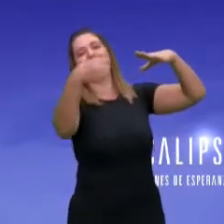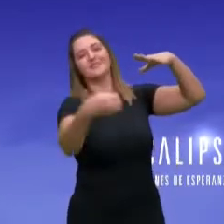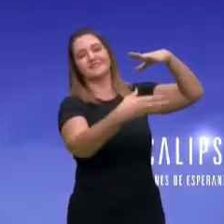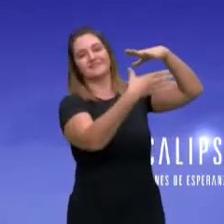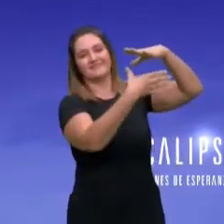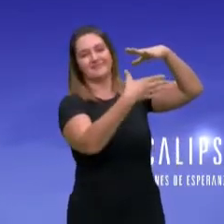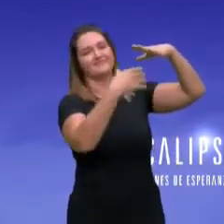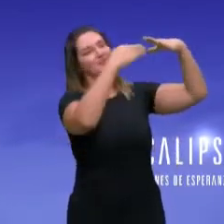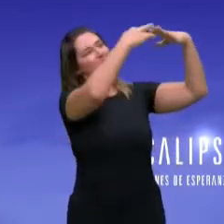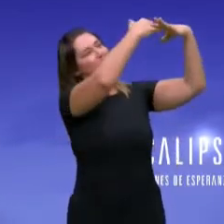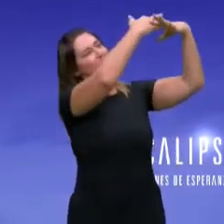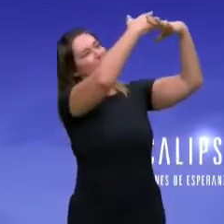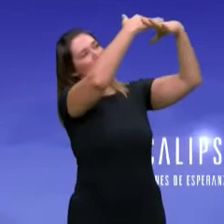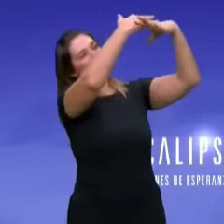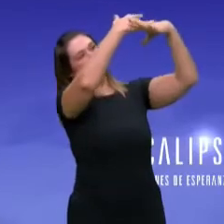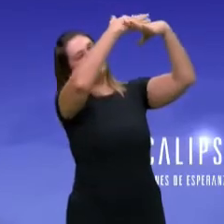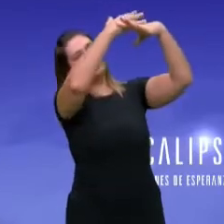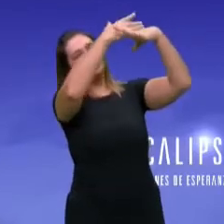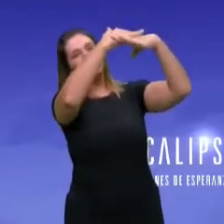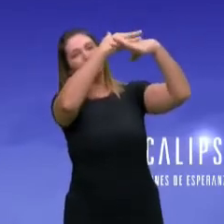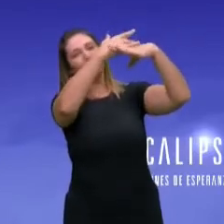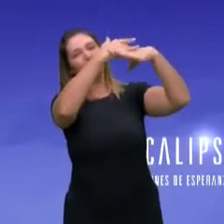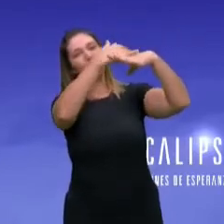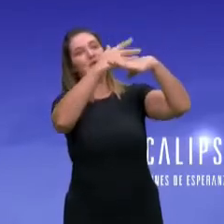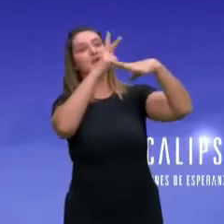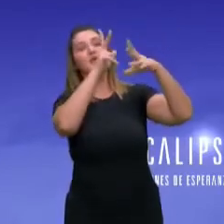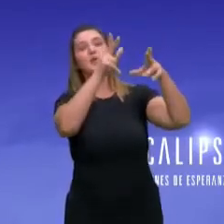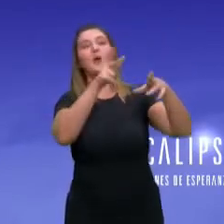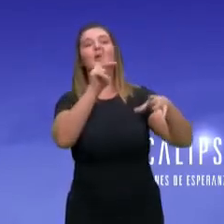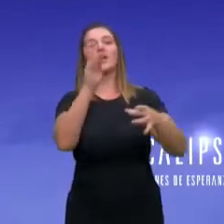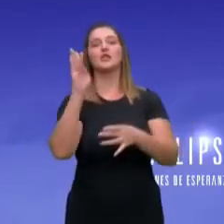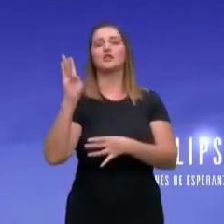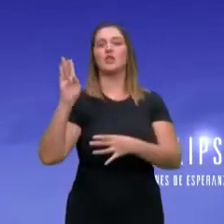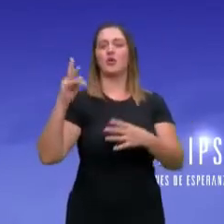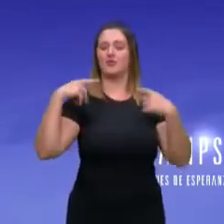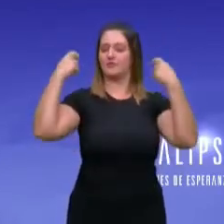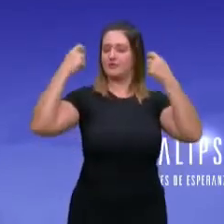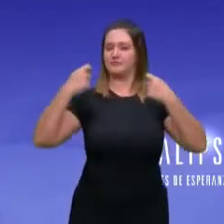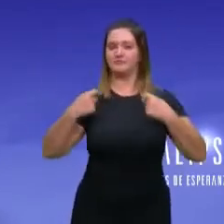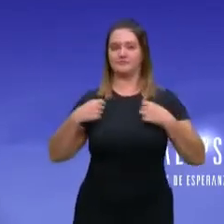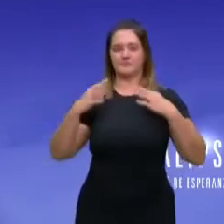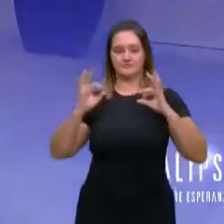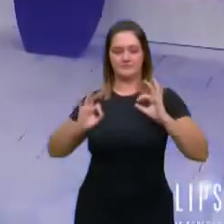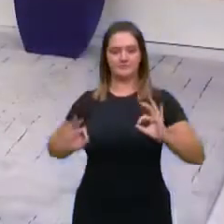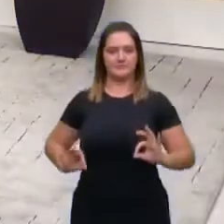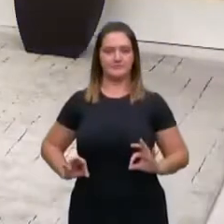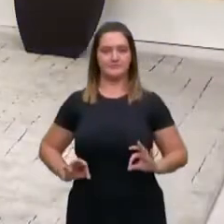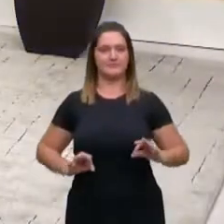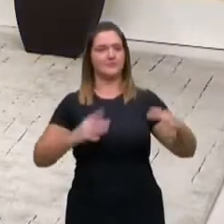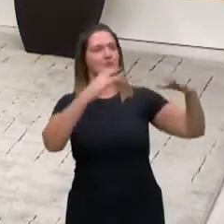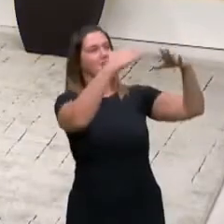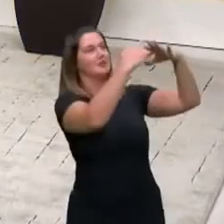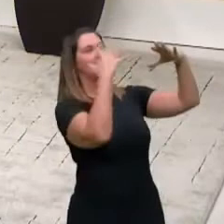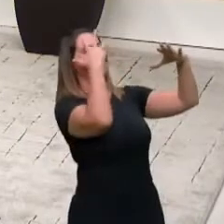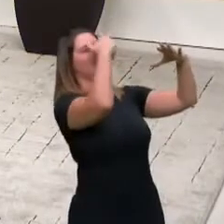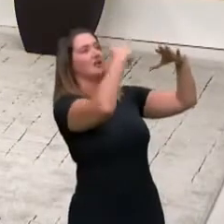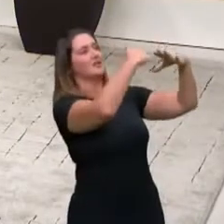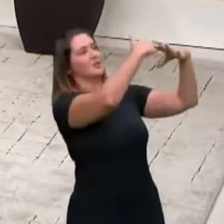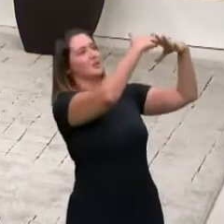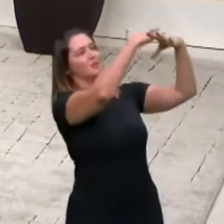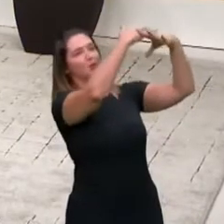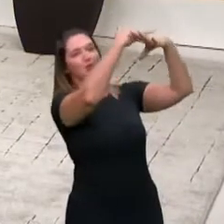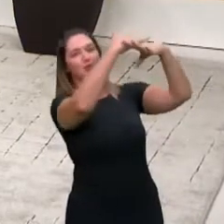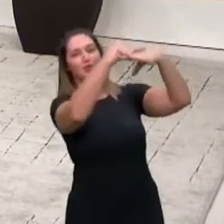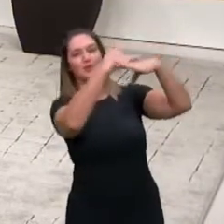Jerusalém, que descia do céu da parte de Deus, ataviada como noiva adornada para o seu esposo. Percebeu? Então a cidade santa